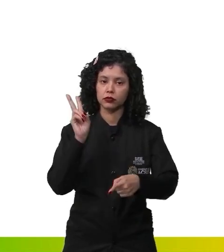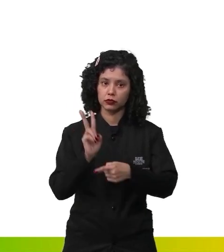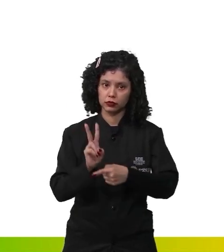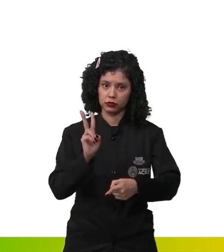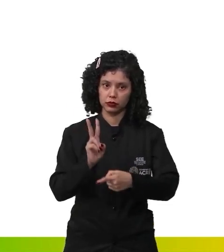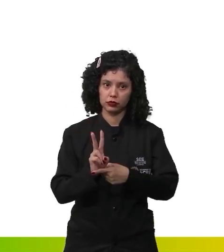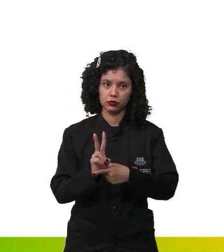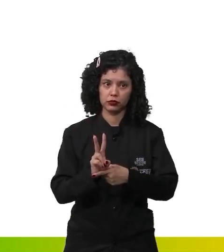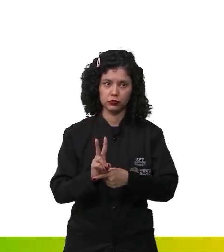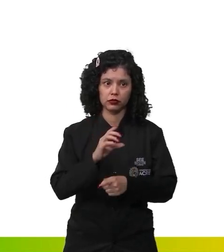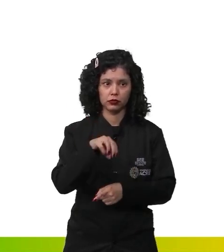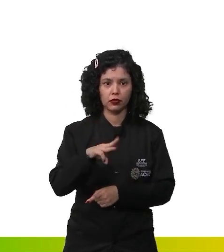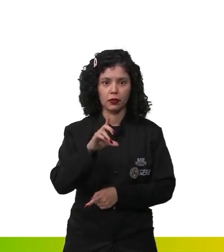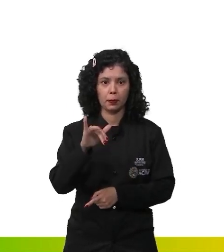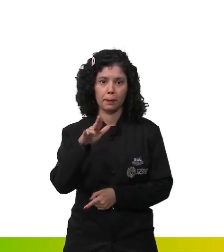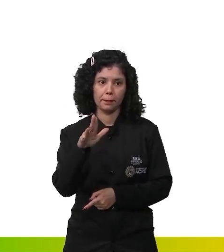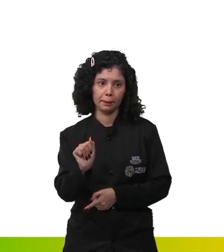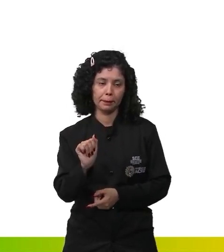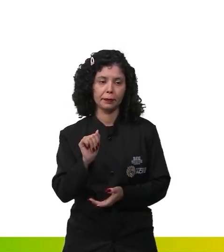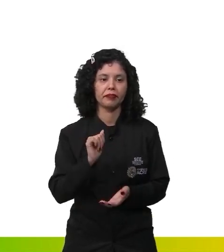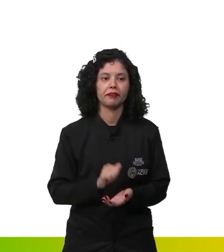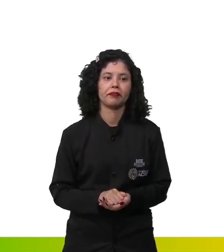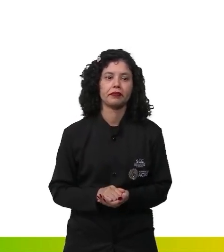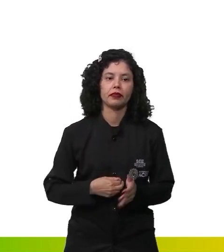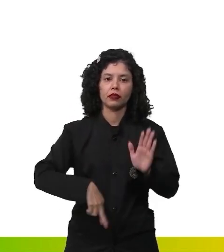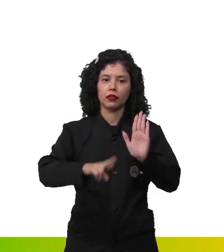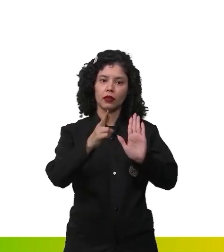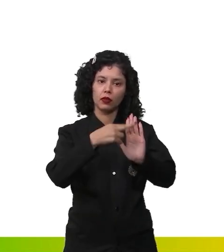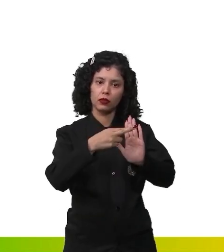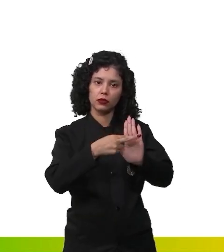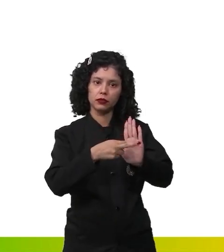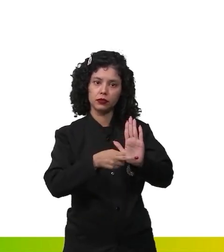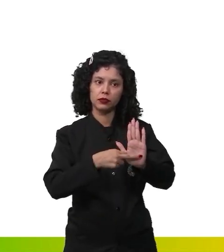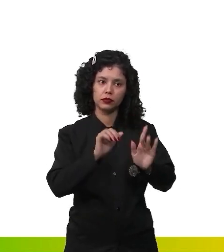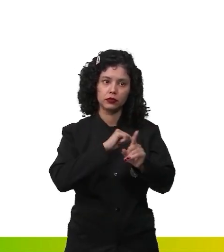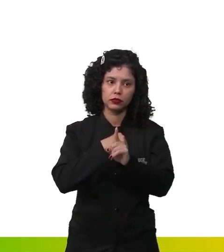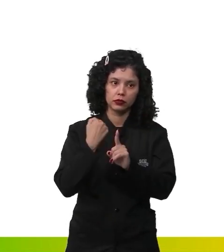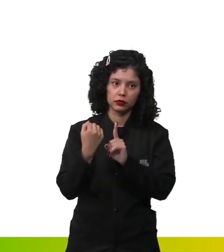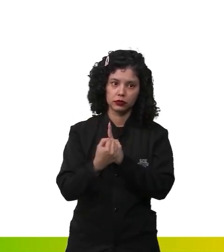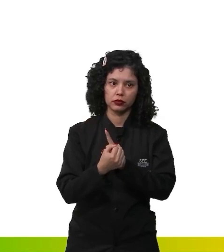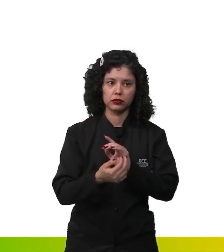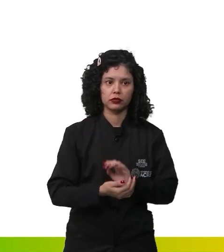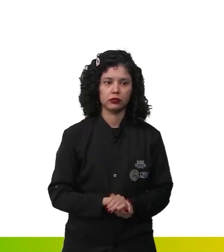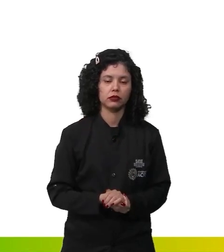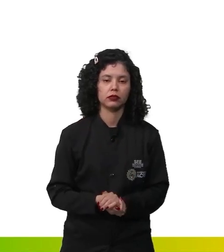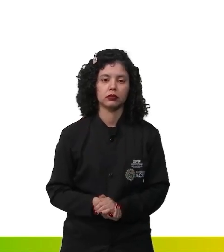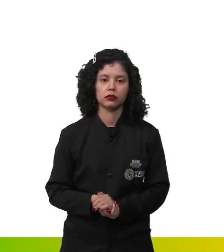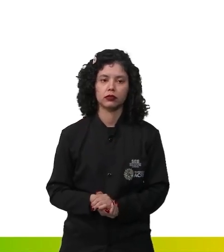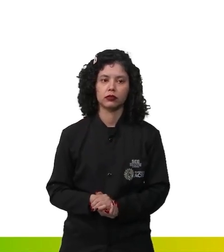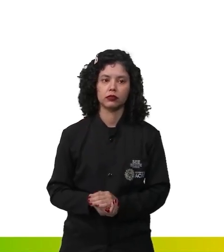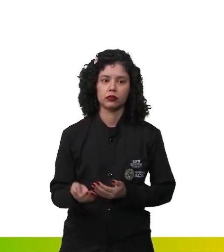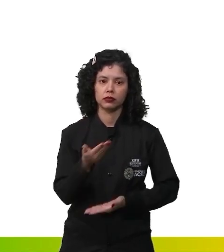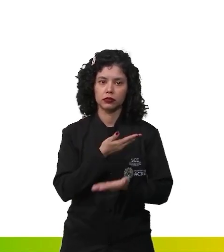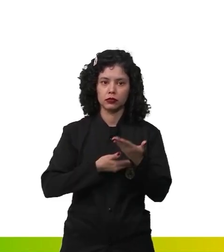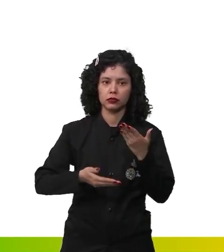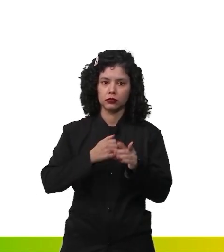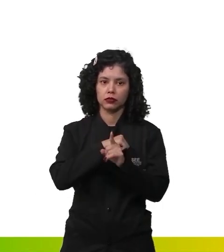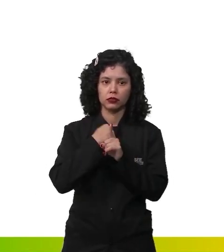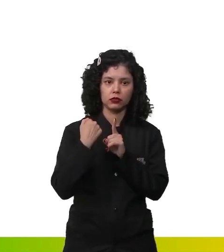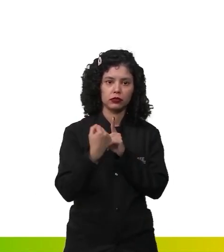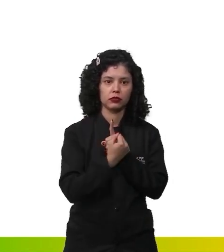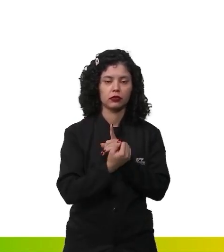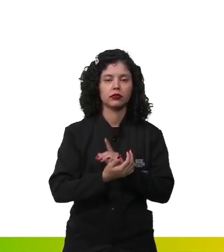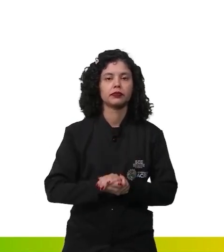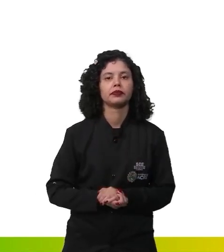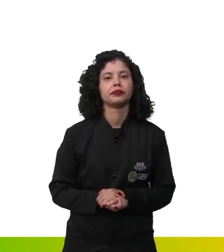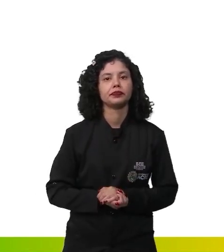orgânica, C, solidariedade mecânica, D, norma social, ou letra E,